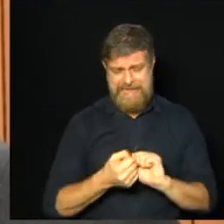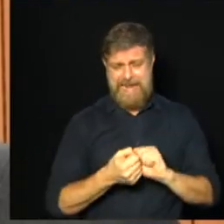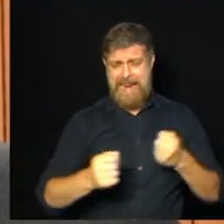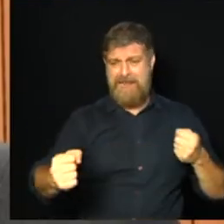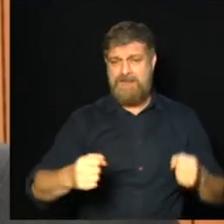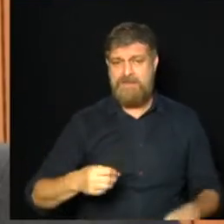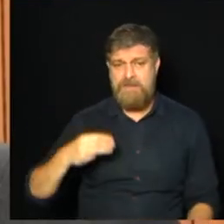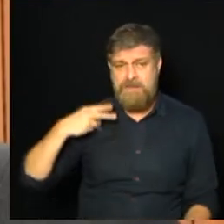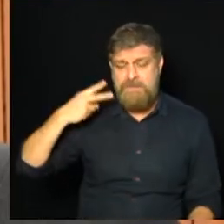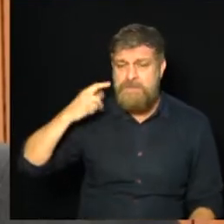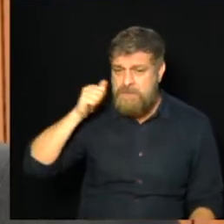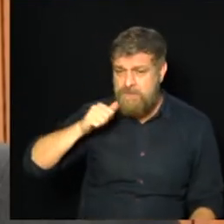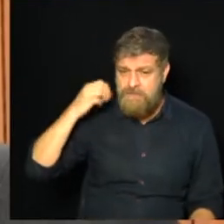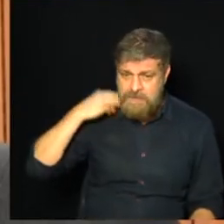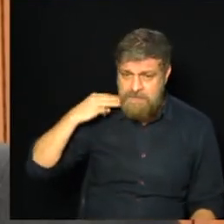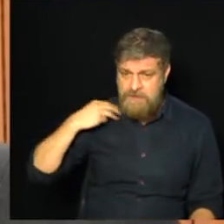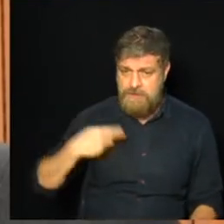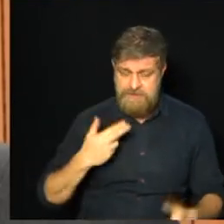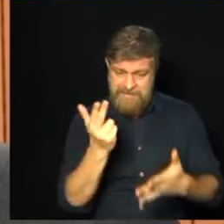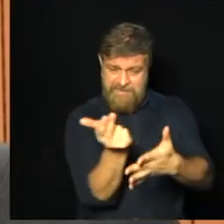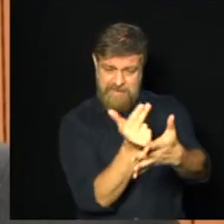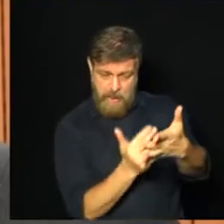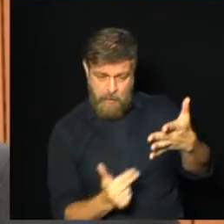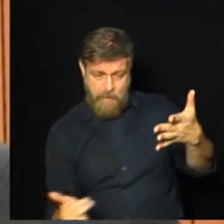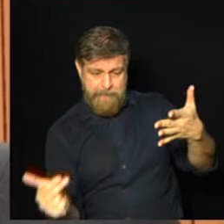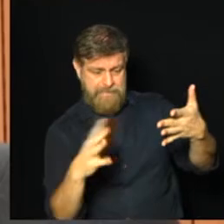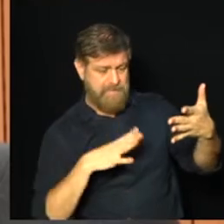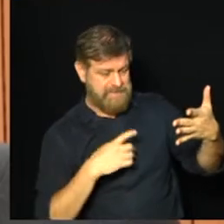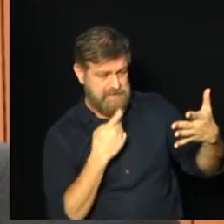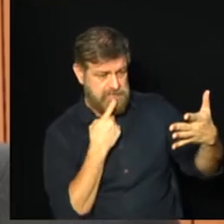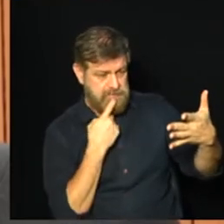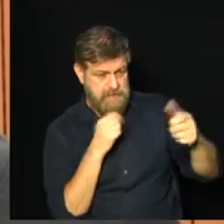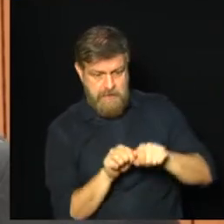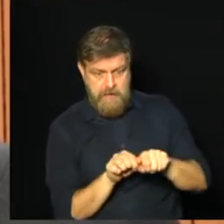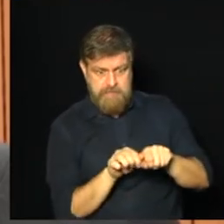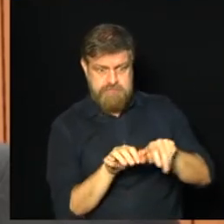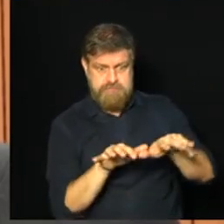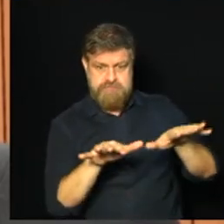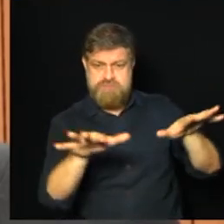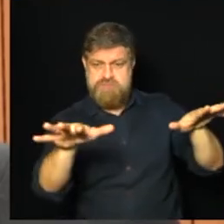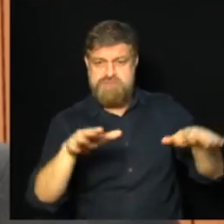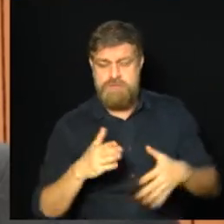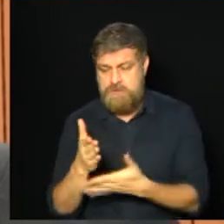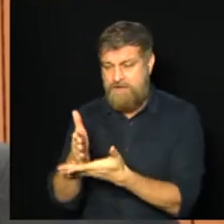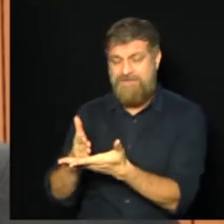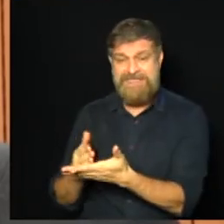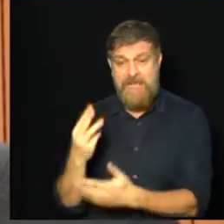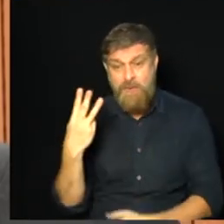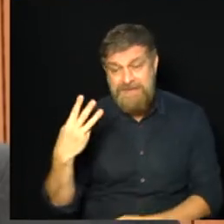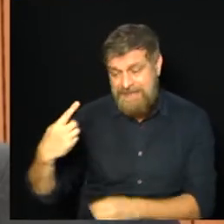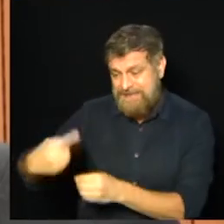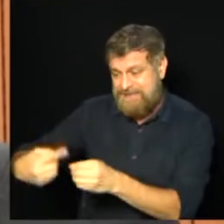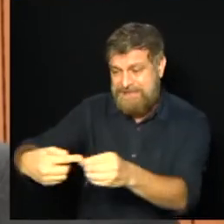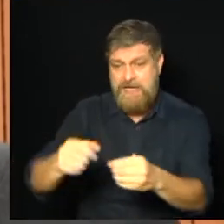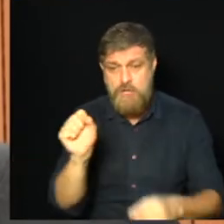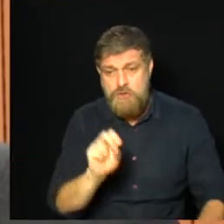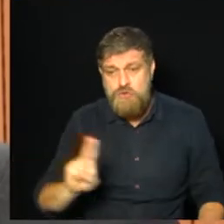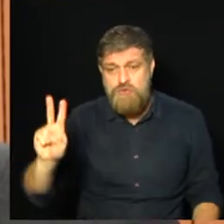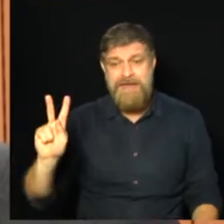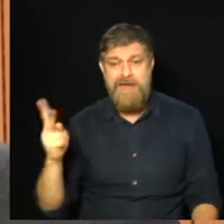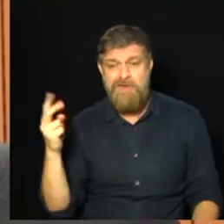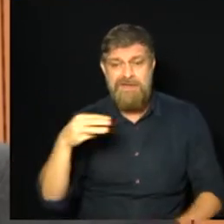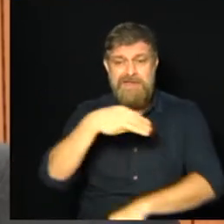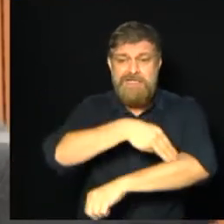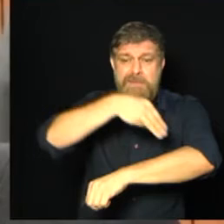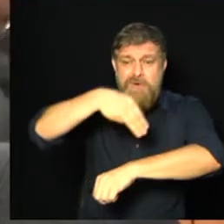vereadora esteve comigo, nós estamos olhando o mapa de Campinas, é uma loucura. Nós fazemos divisa com 3 municípios, Sumaré, Hortolândia,